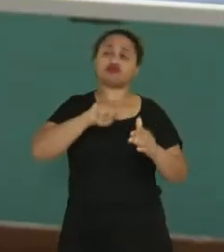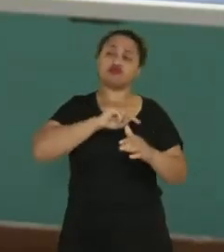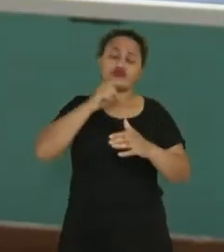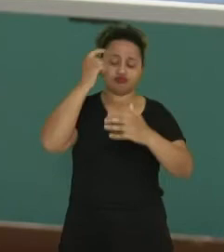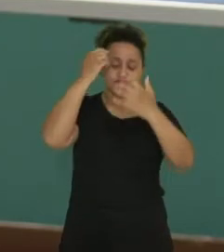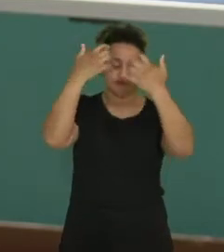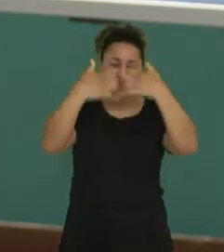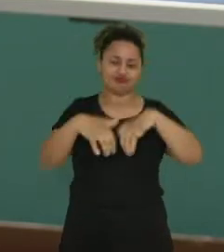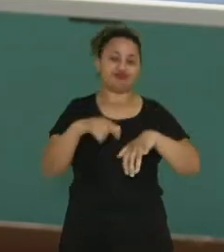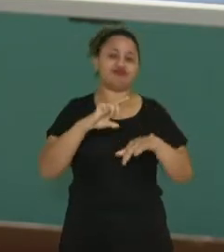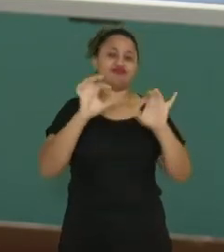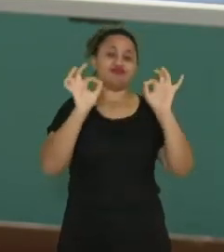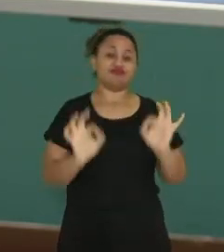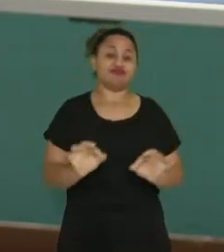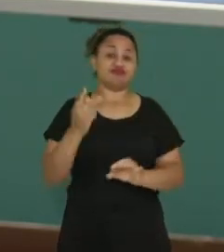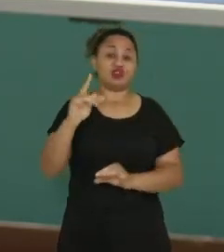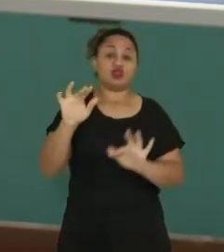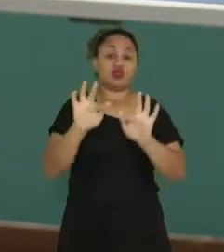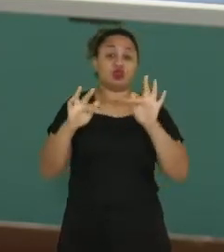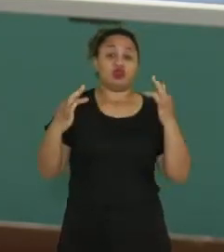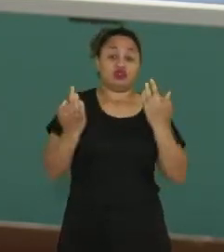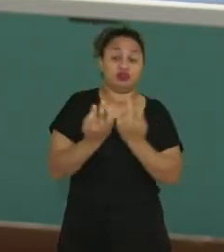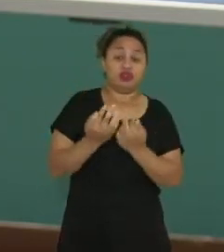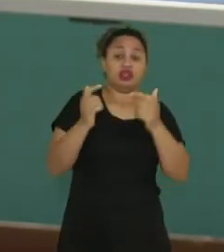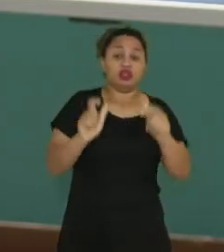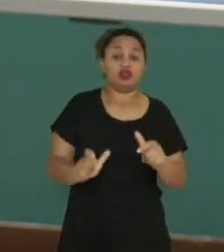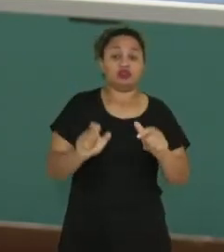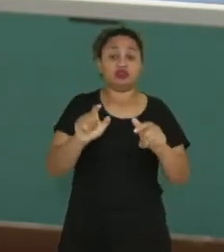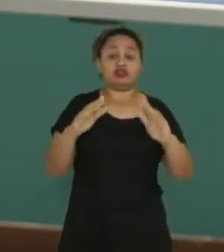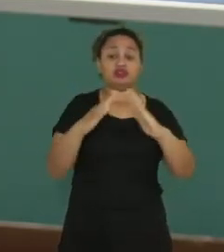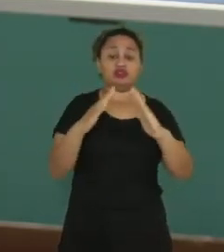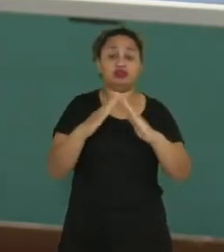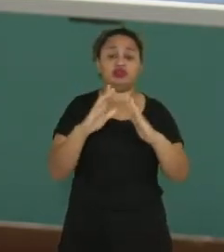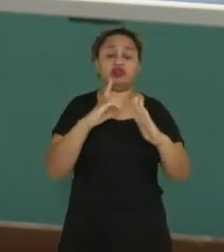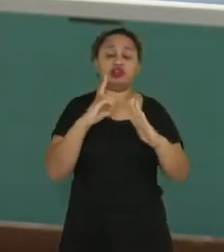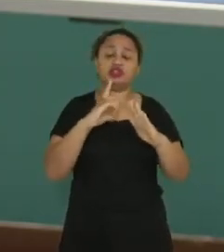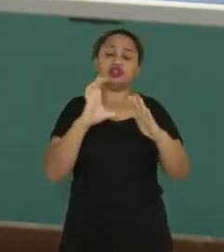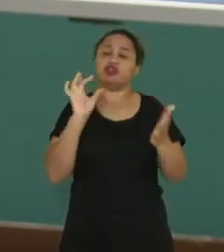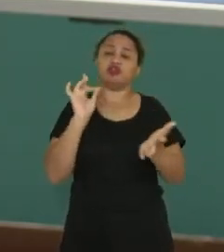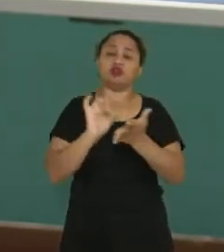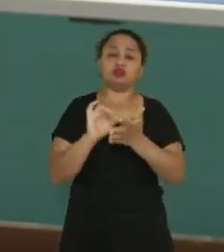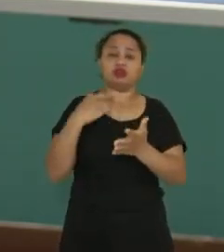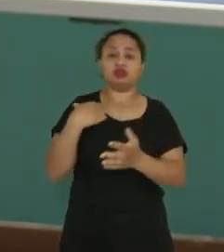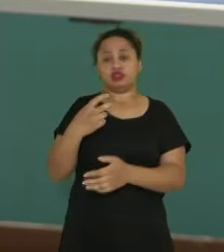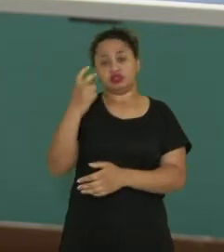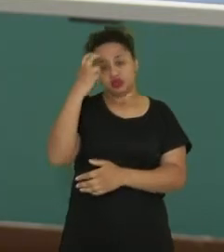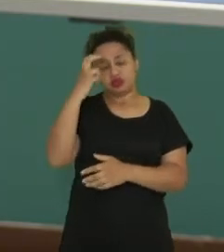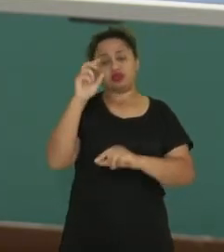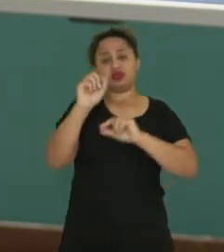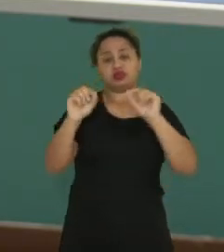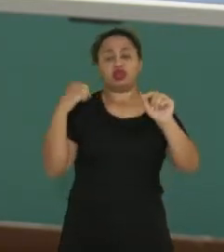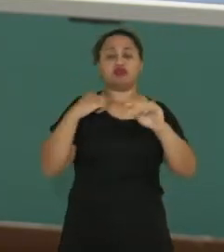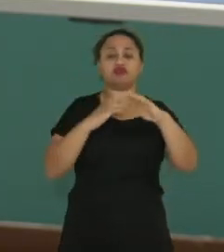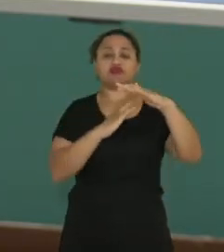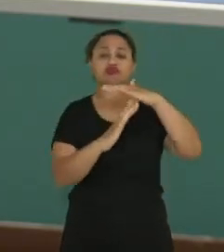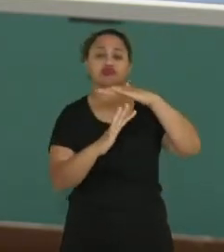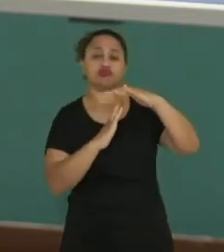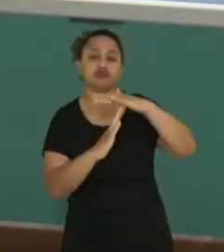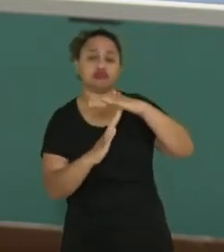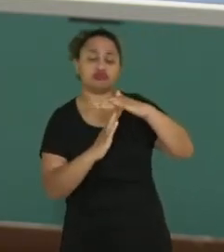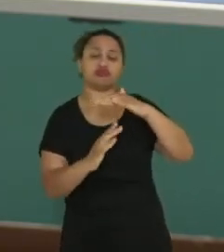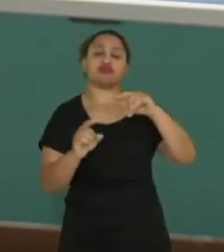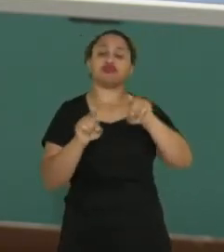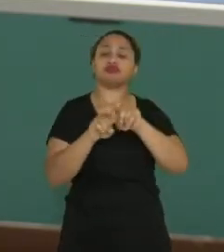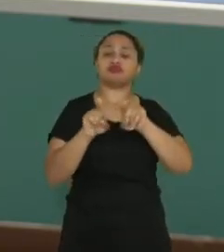tenho certeza que na tua família, na tua região, há um traço cultural dessa imigração ou até mesmo, né, dessa